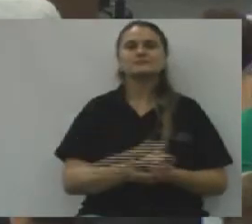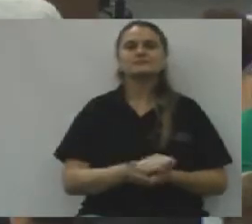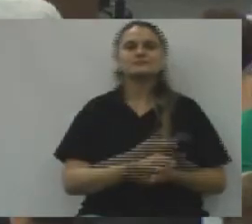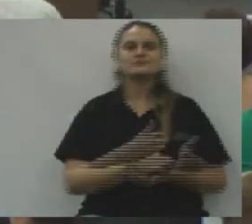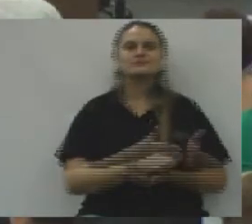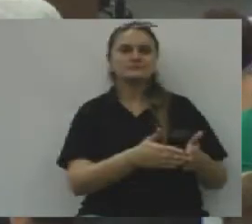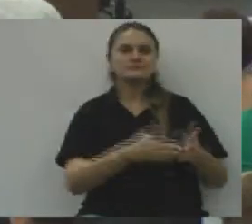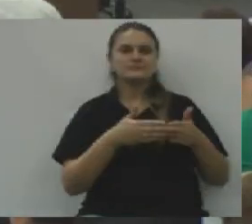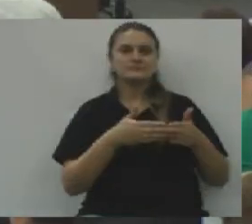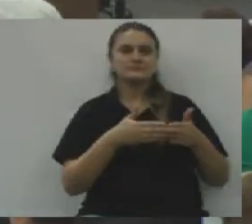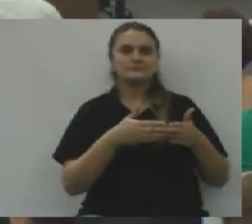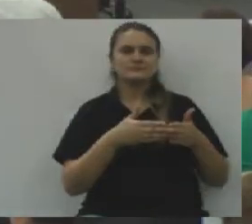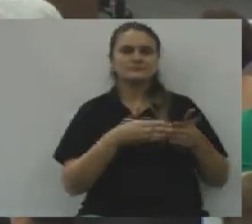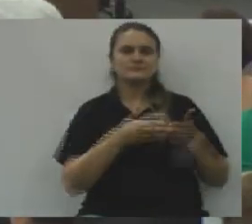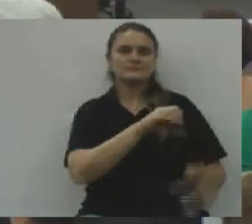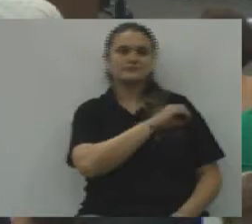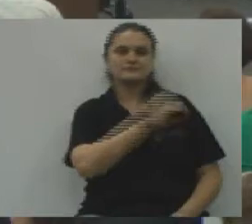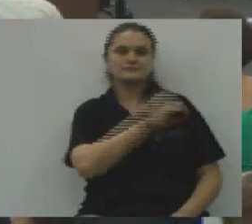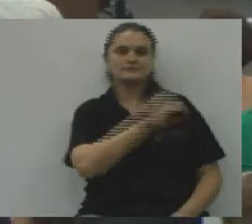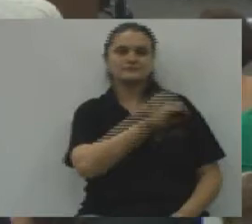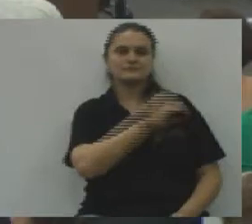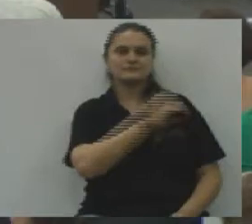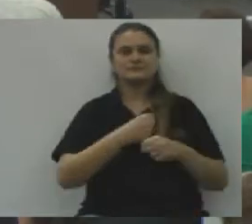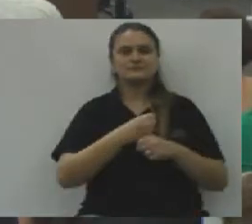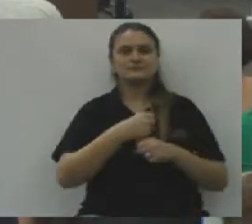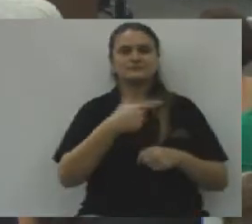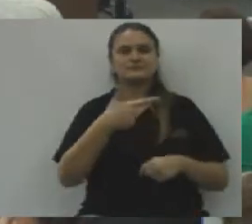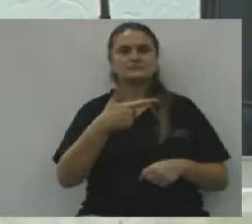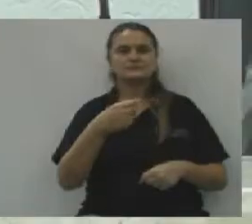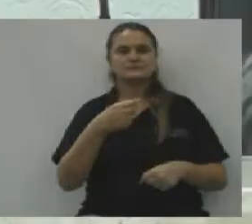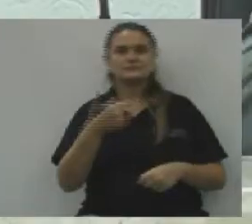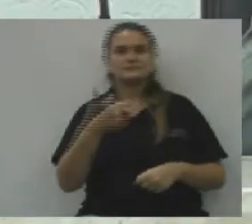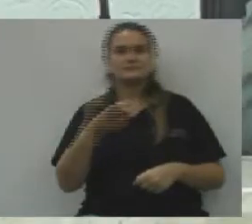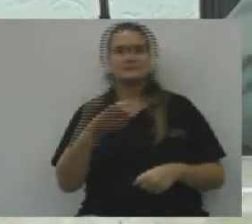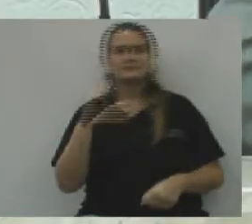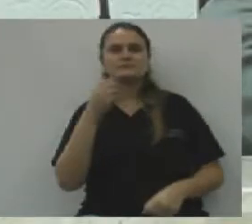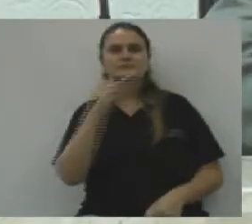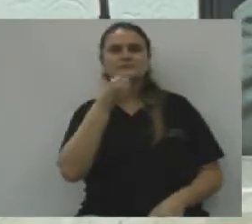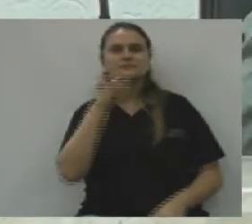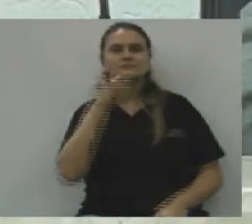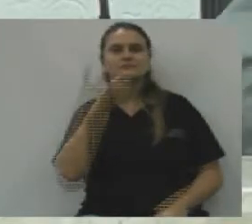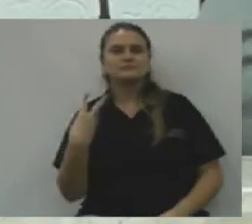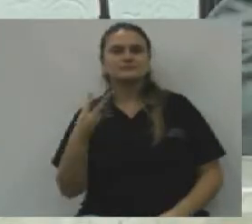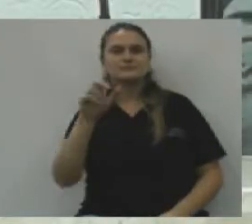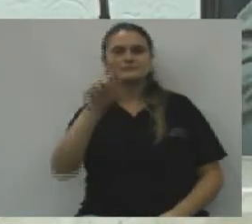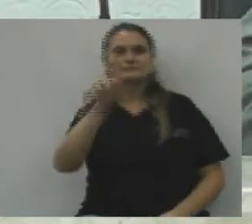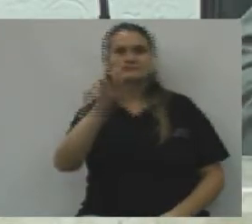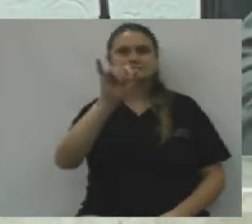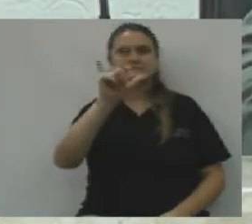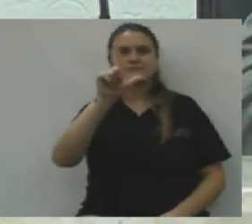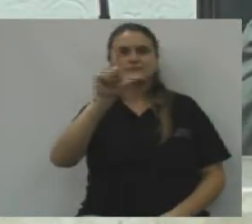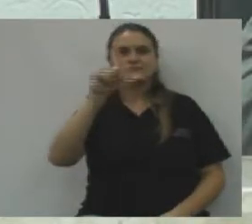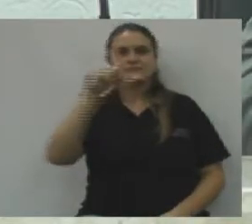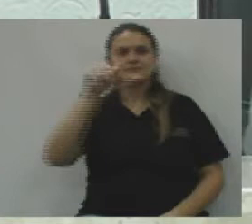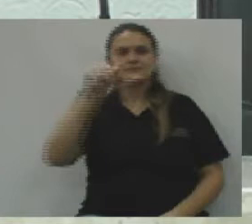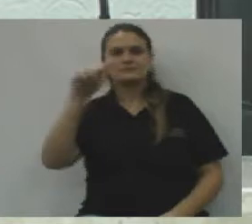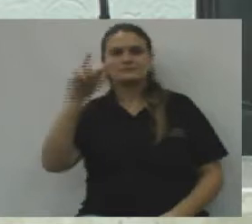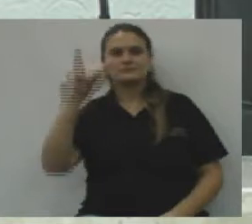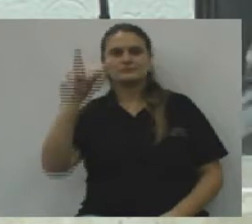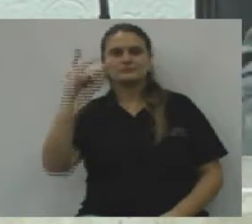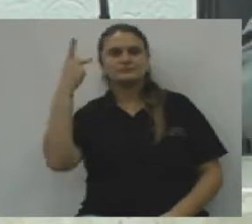Requerimentos. Número 10/2018, do vereador Gilmar Carlos Pogogelski. Ao